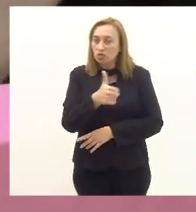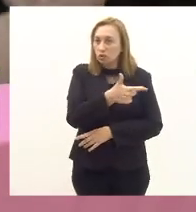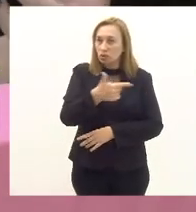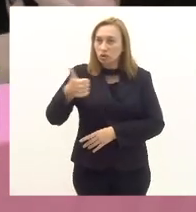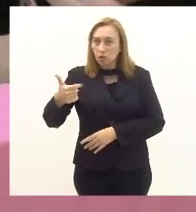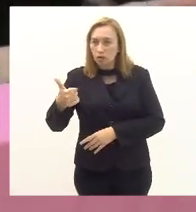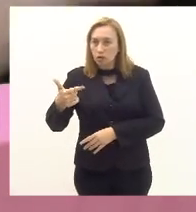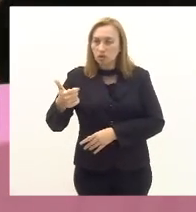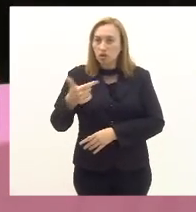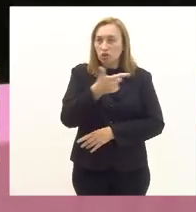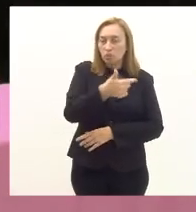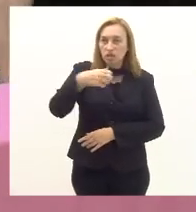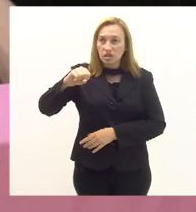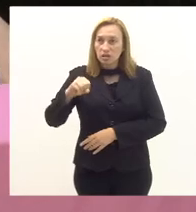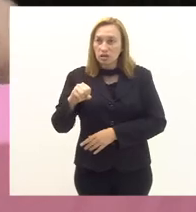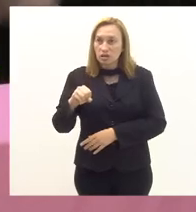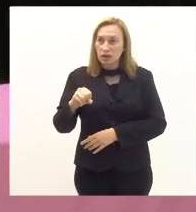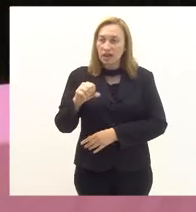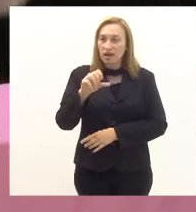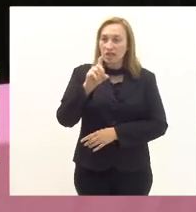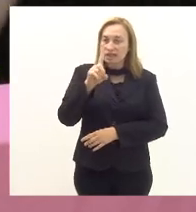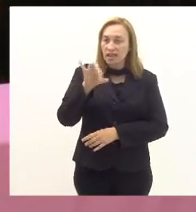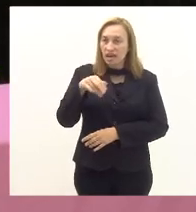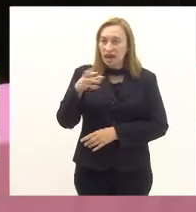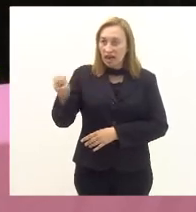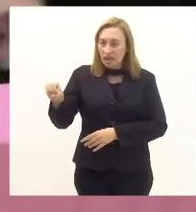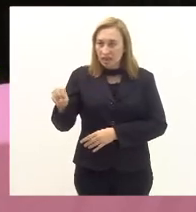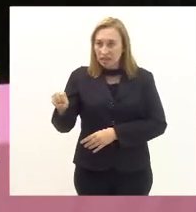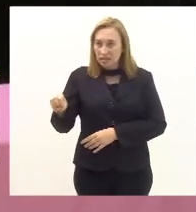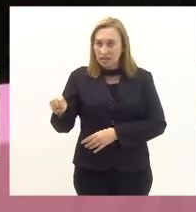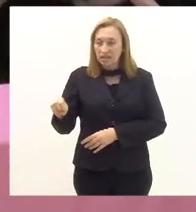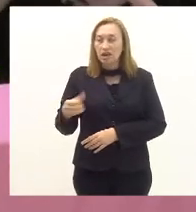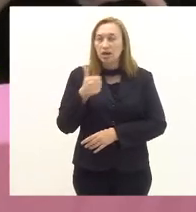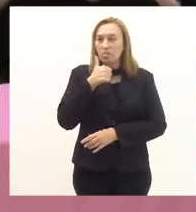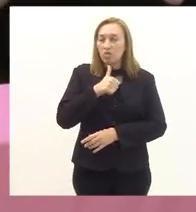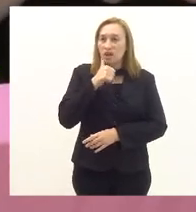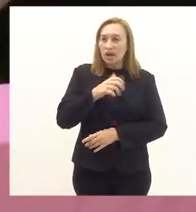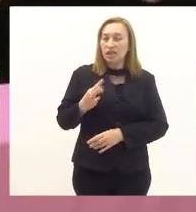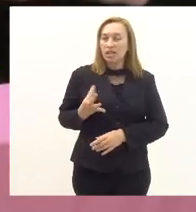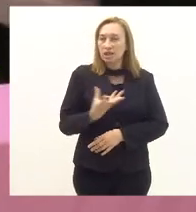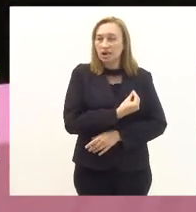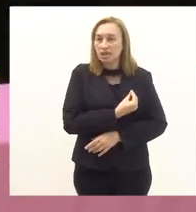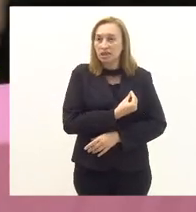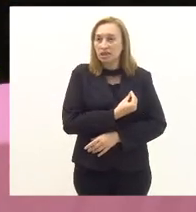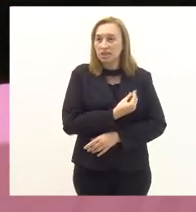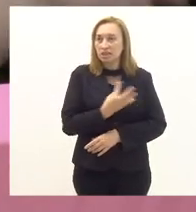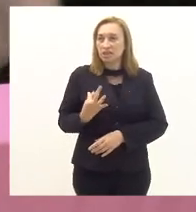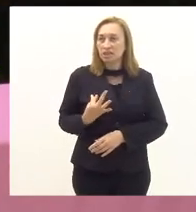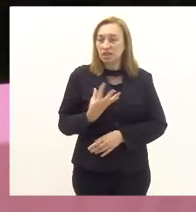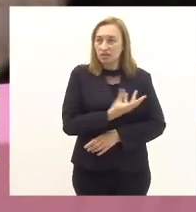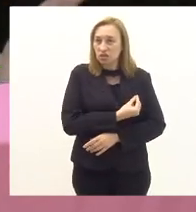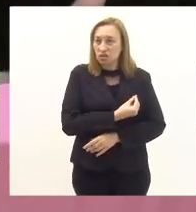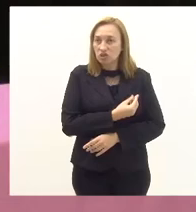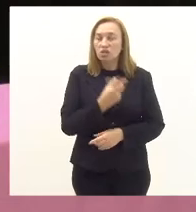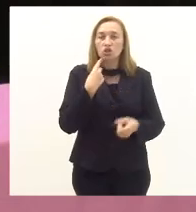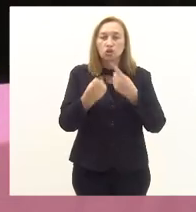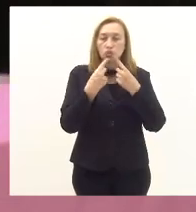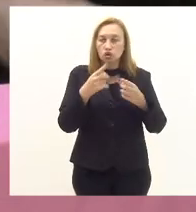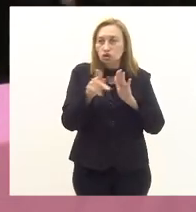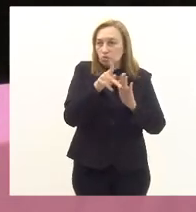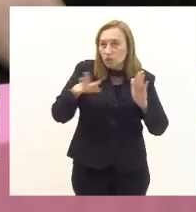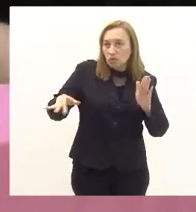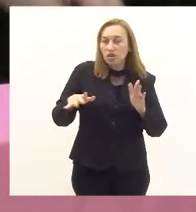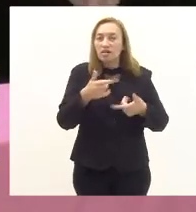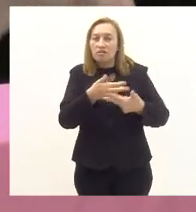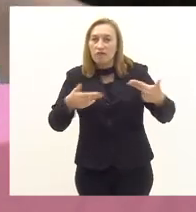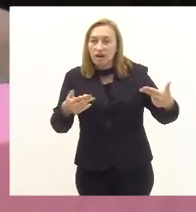foi em 2018, as DEANs começaram a atender a mulher trans e a travesti, aí o protocolo foi discutido, eu participei de várias